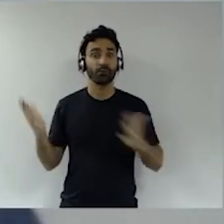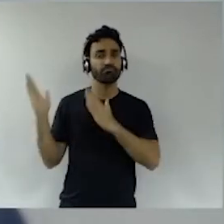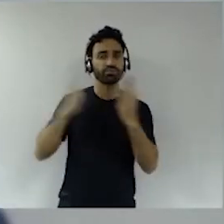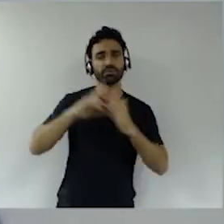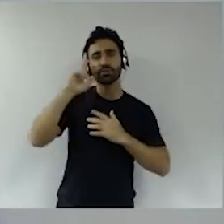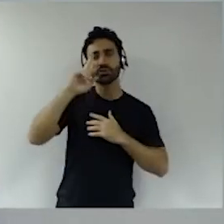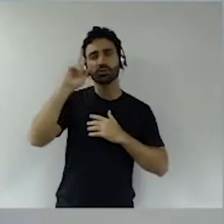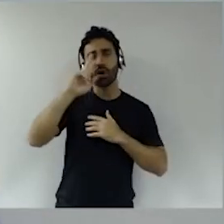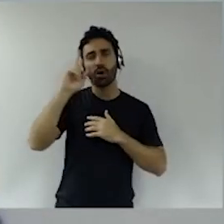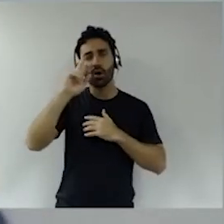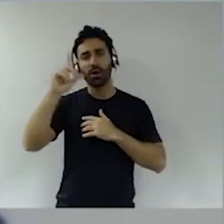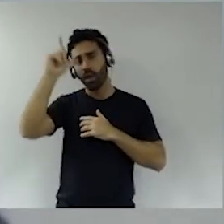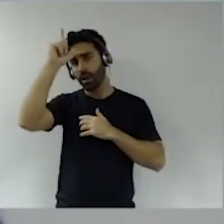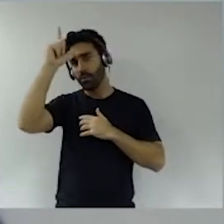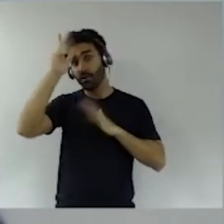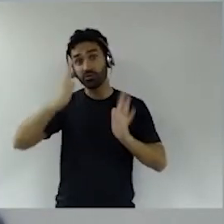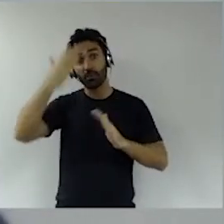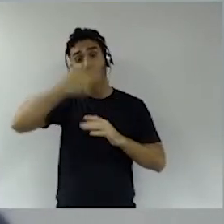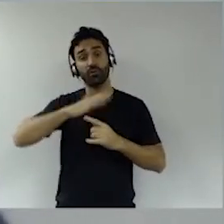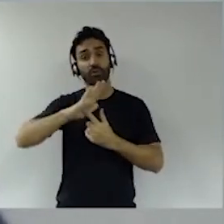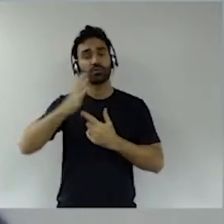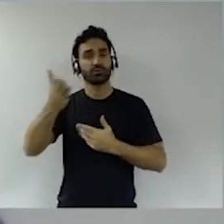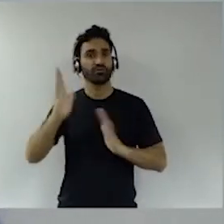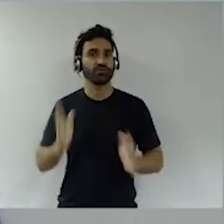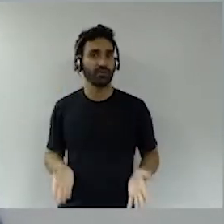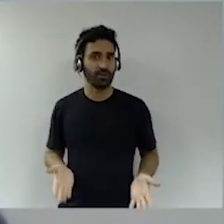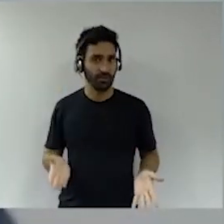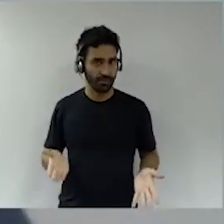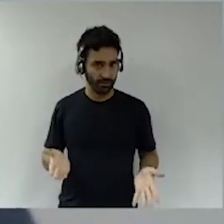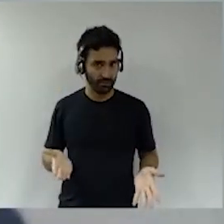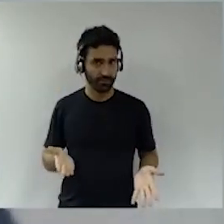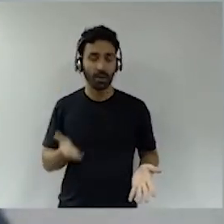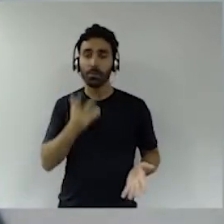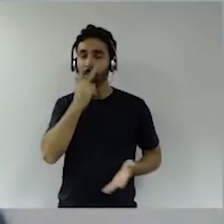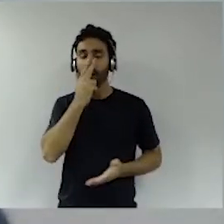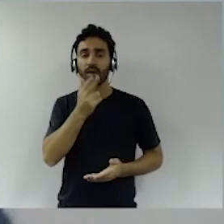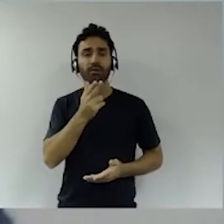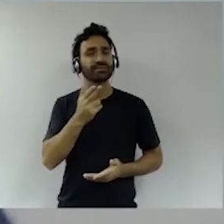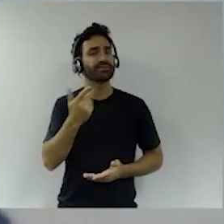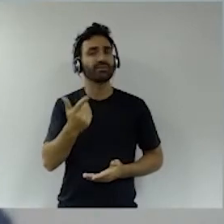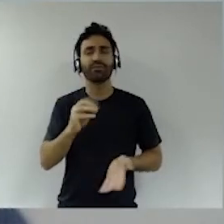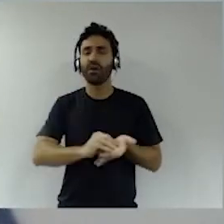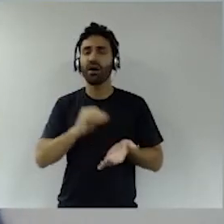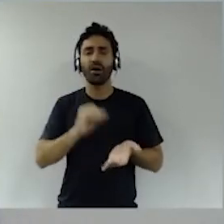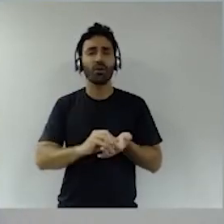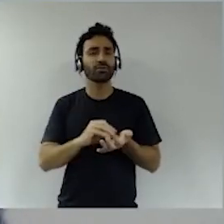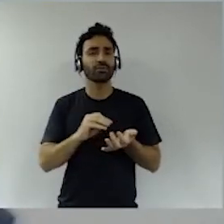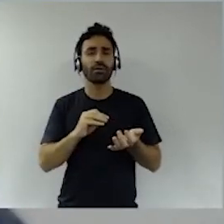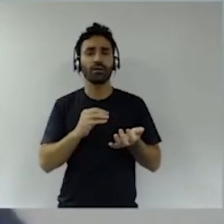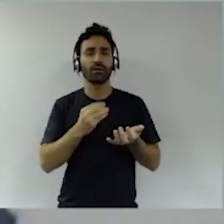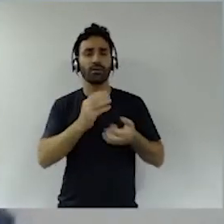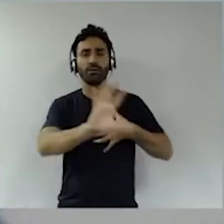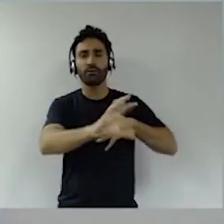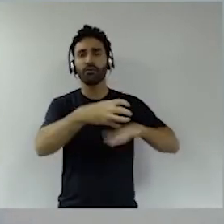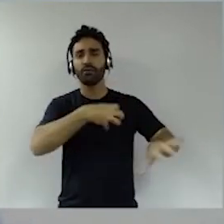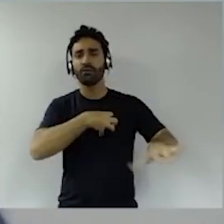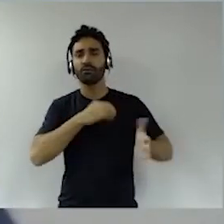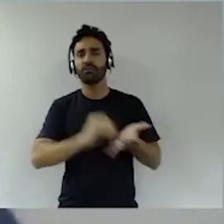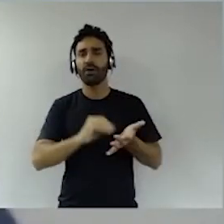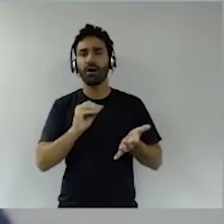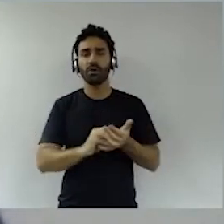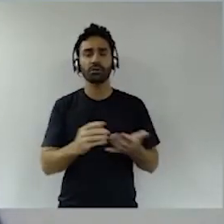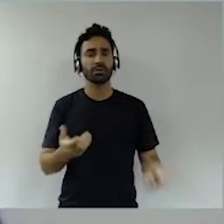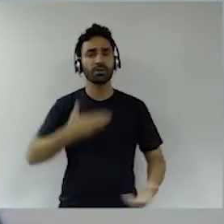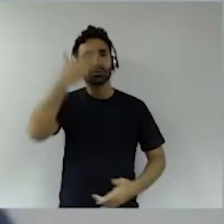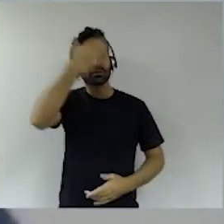da Alemanha mostrou isso, né? Foi a apatia, né, da República de Weimar, a